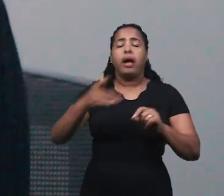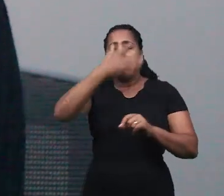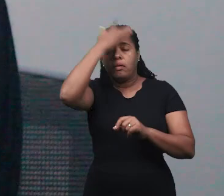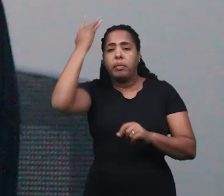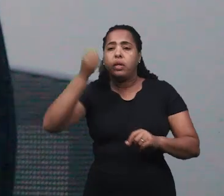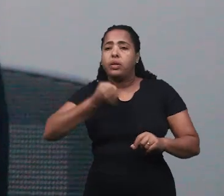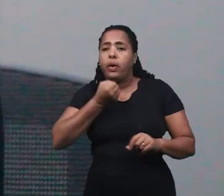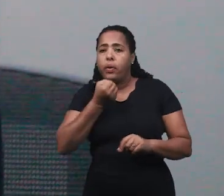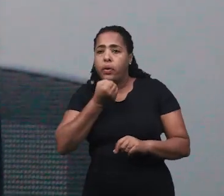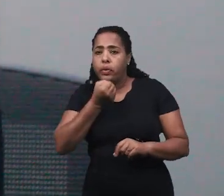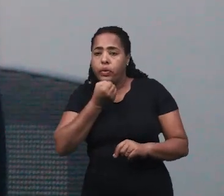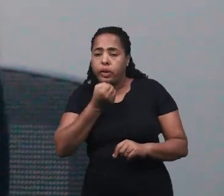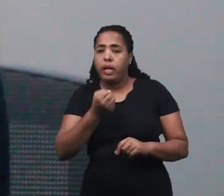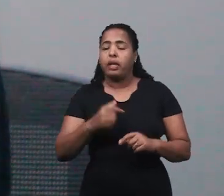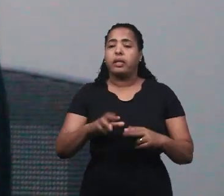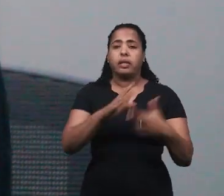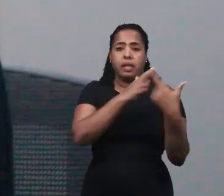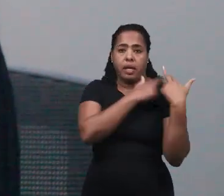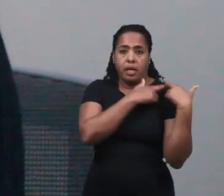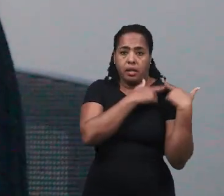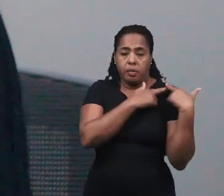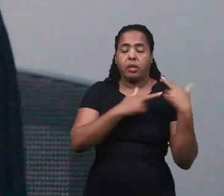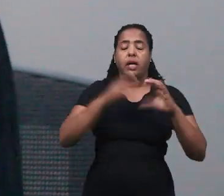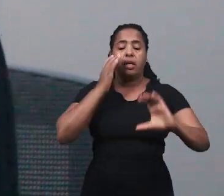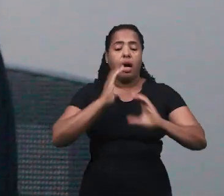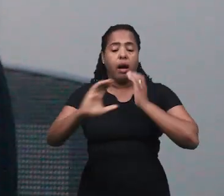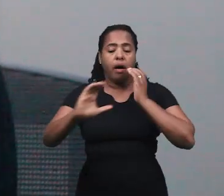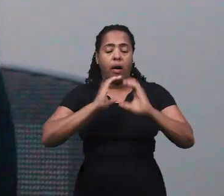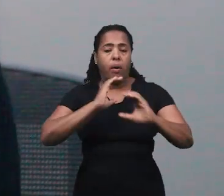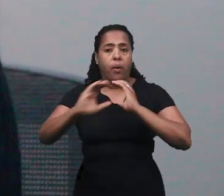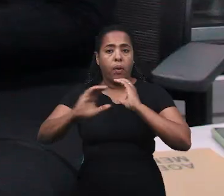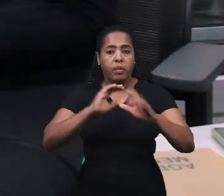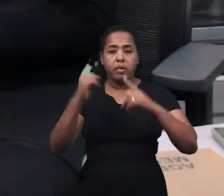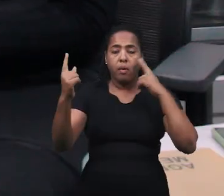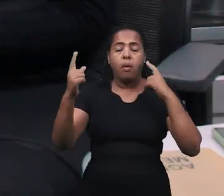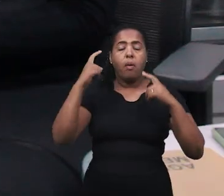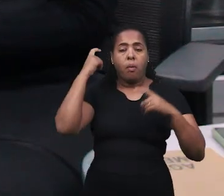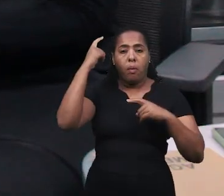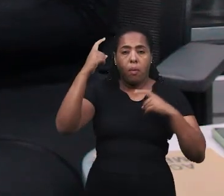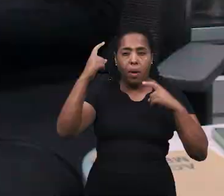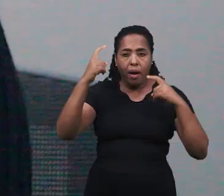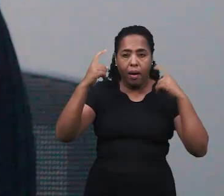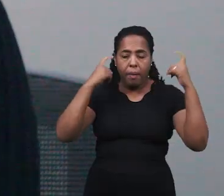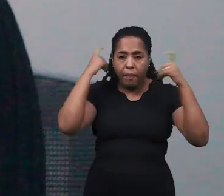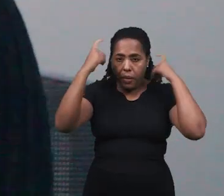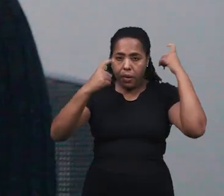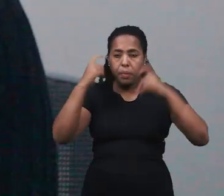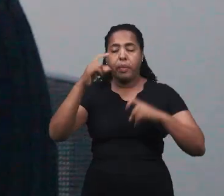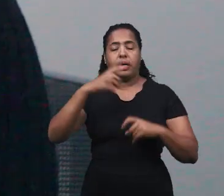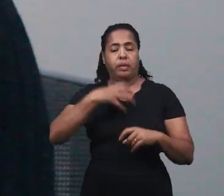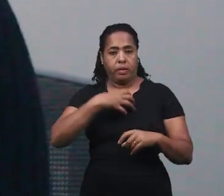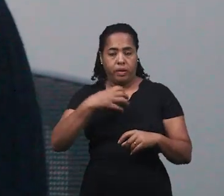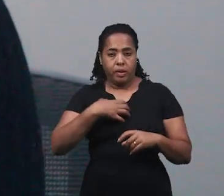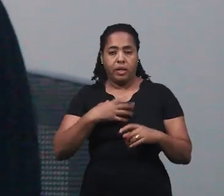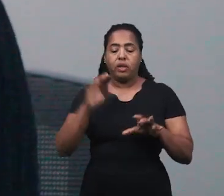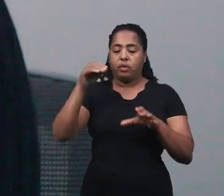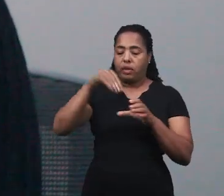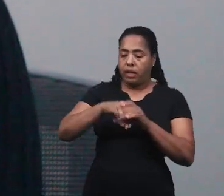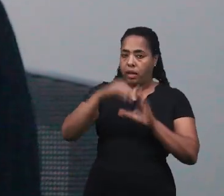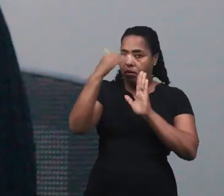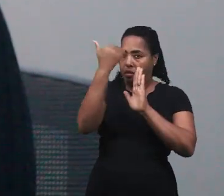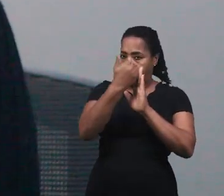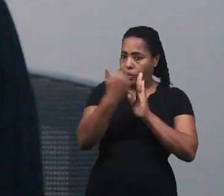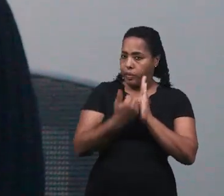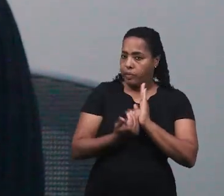algo que o jornalista se preocupa, né? É algo que a comunicação se preocupa. Então, dentro da programação, os irmãos